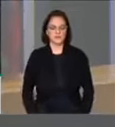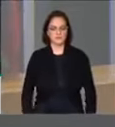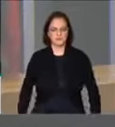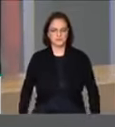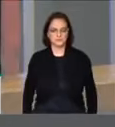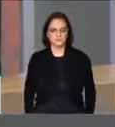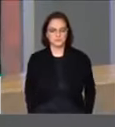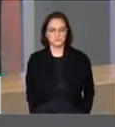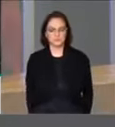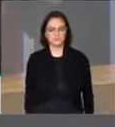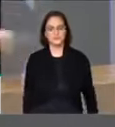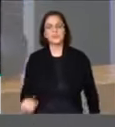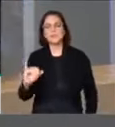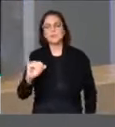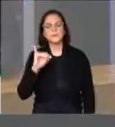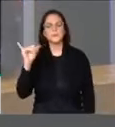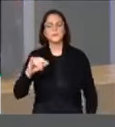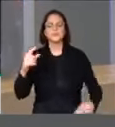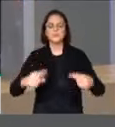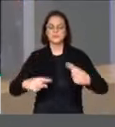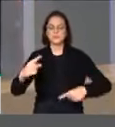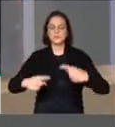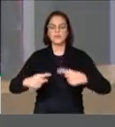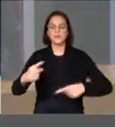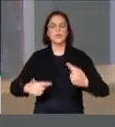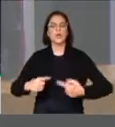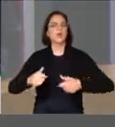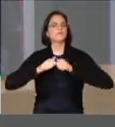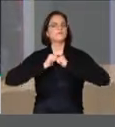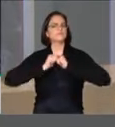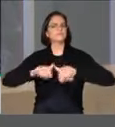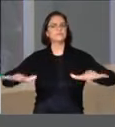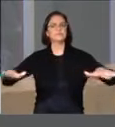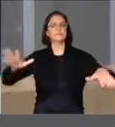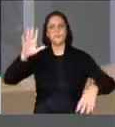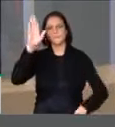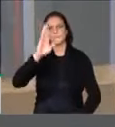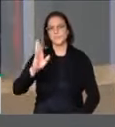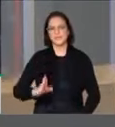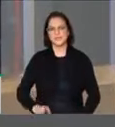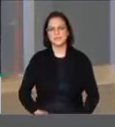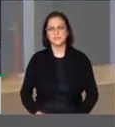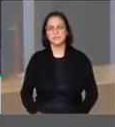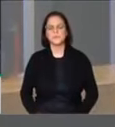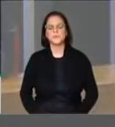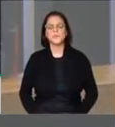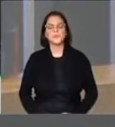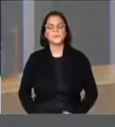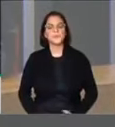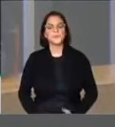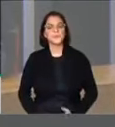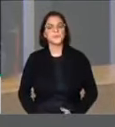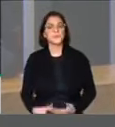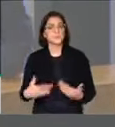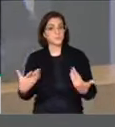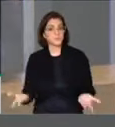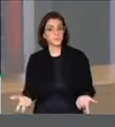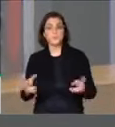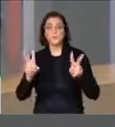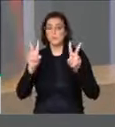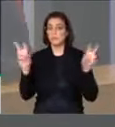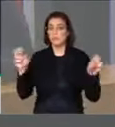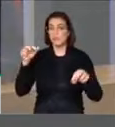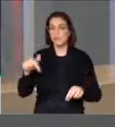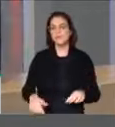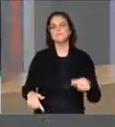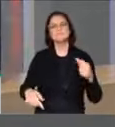primordial no debate, se espalhando por todo o Brasil, trazendo esse tema para esta casa.